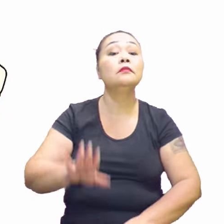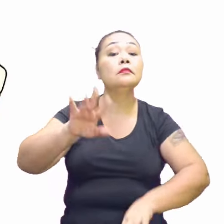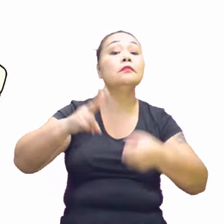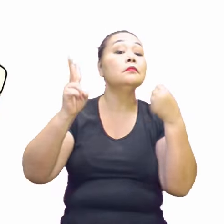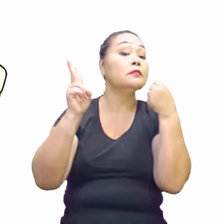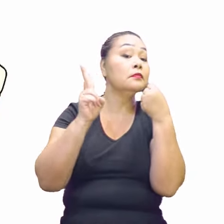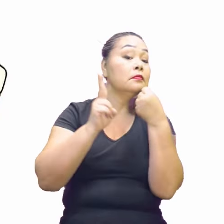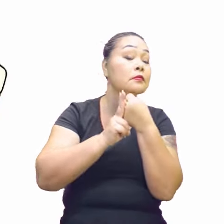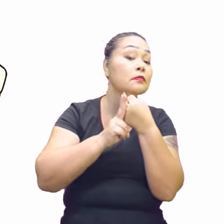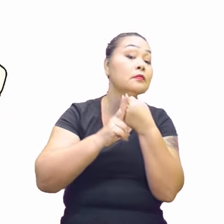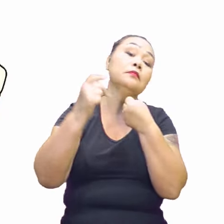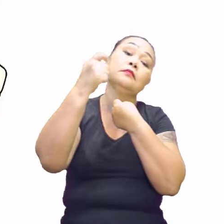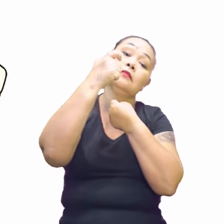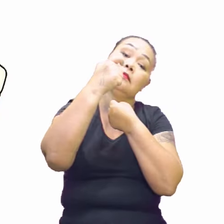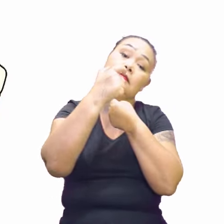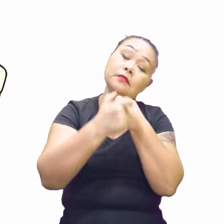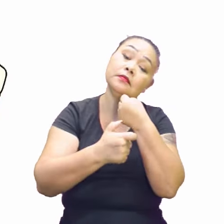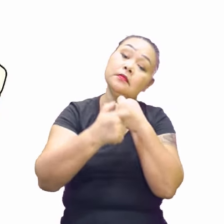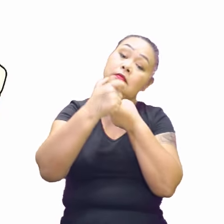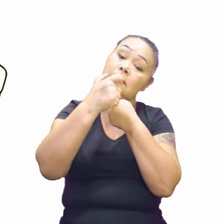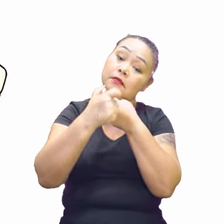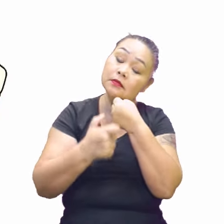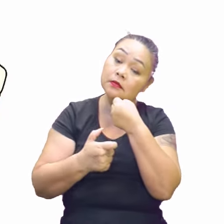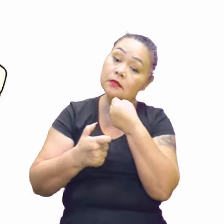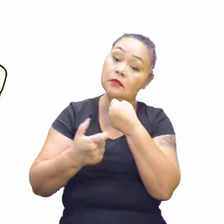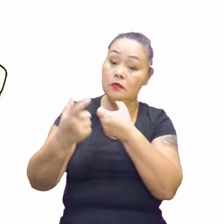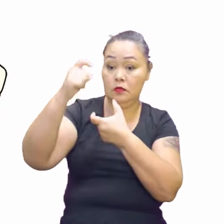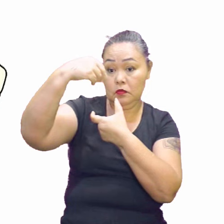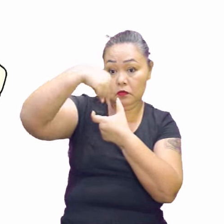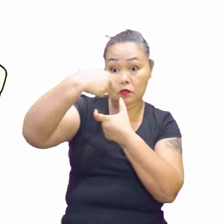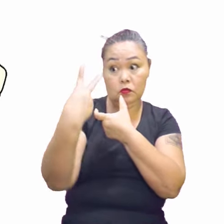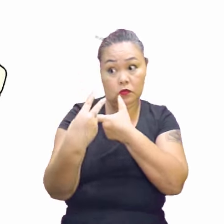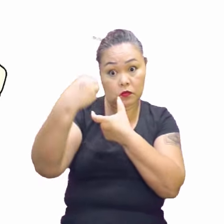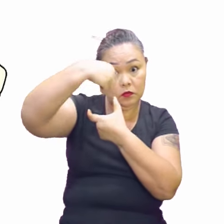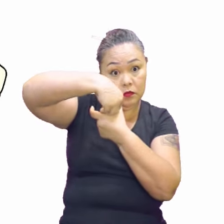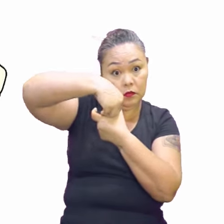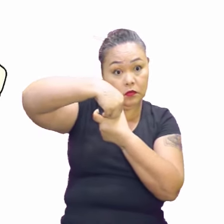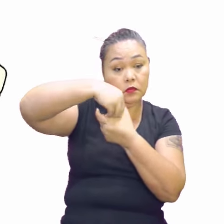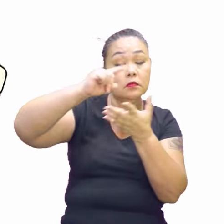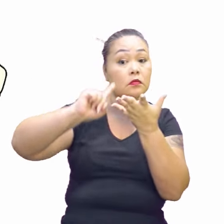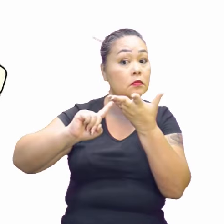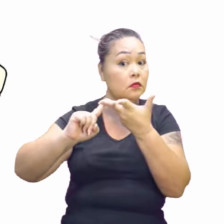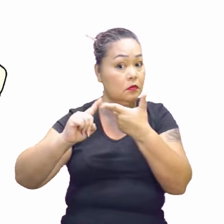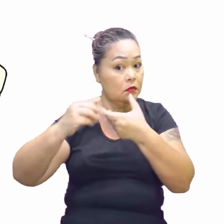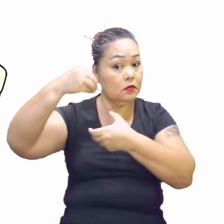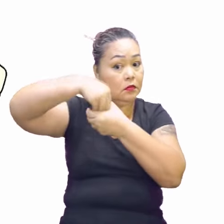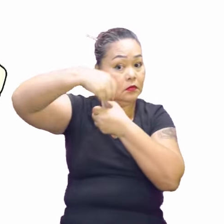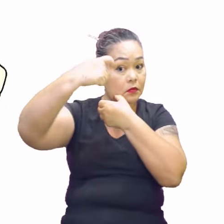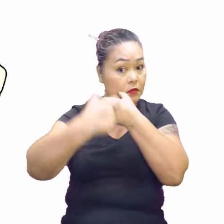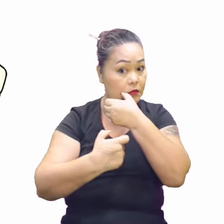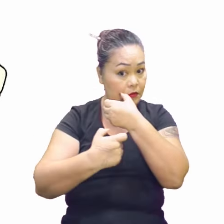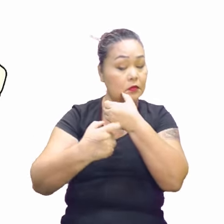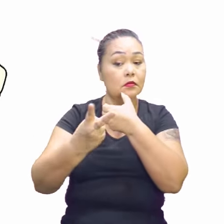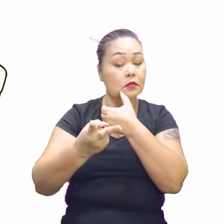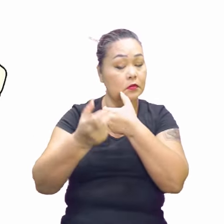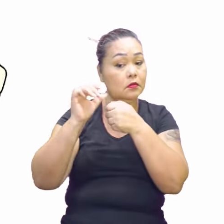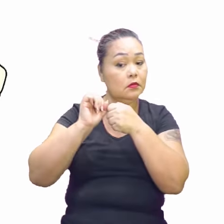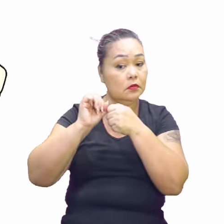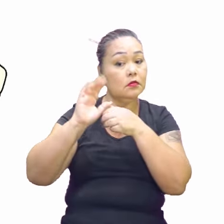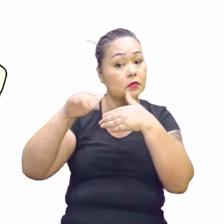Concordância verbal. E agora vem os casos de sujeito composto. Percebam que vai aumentando,